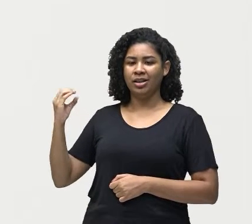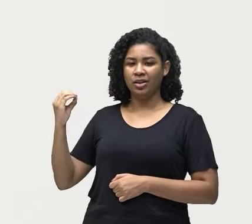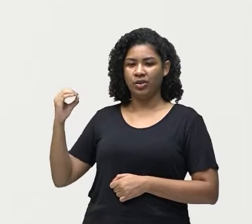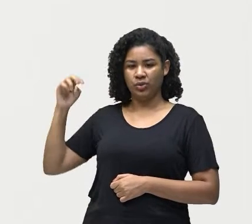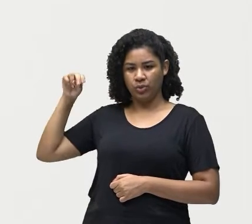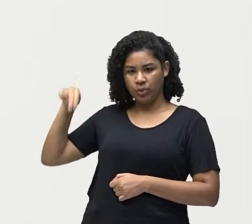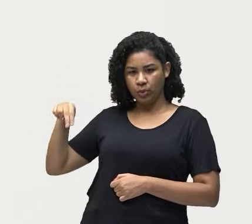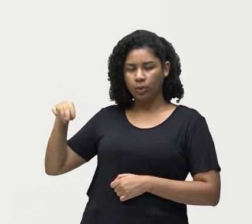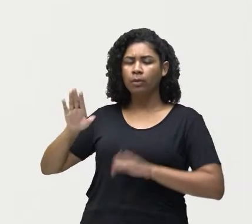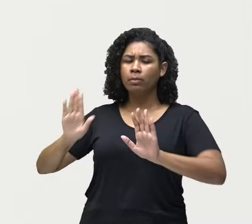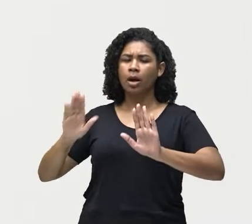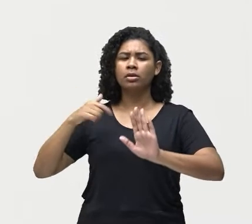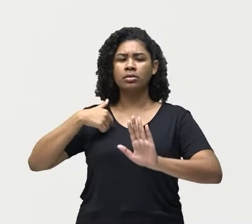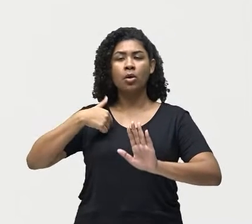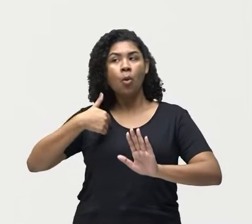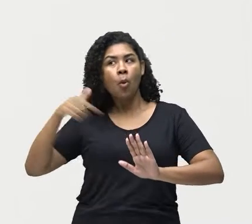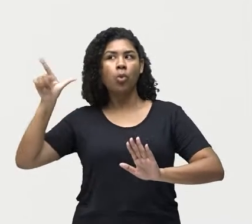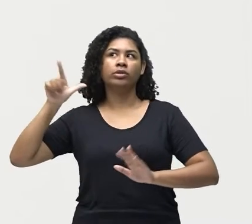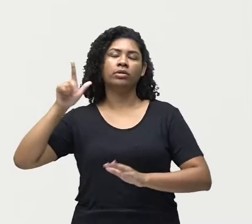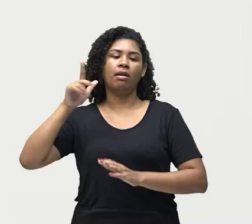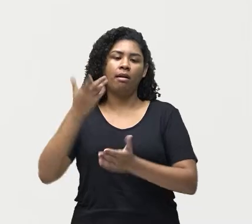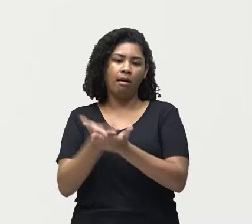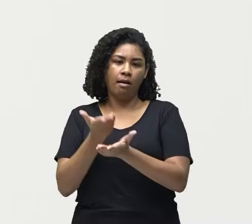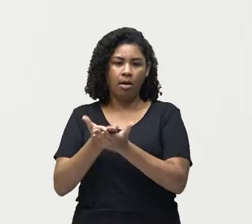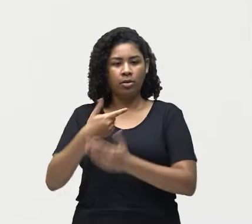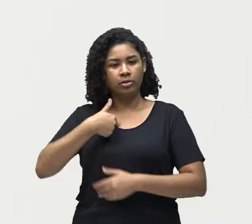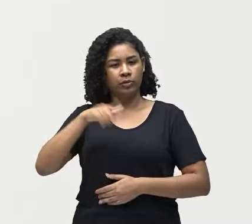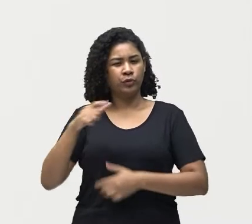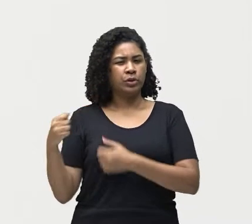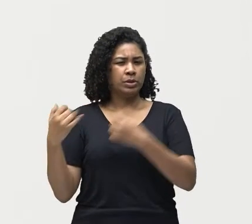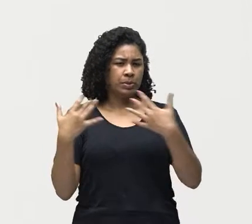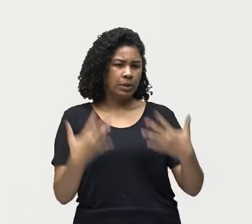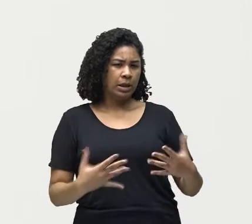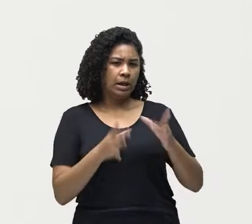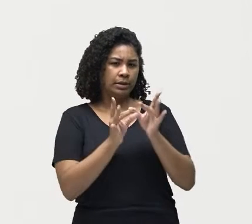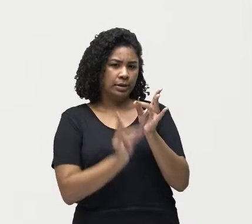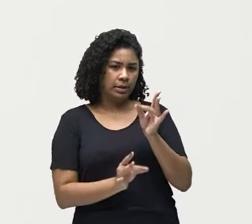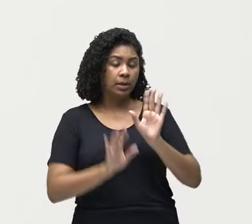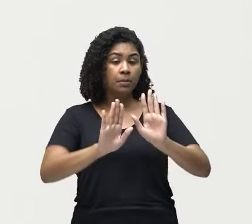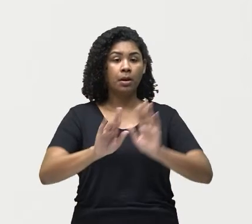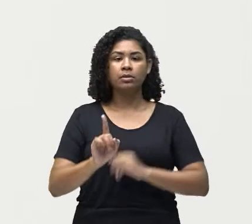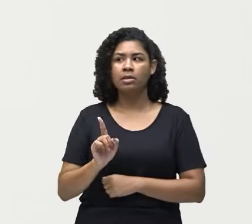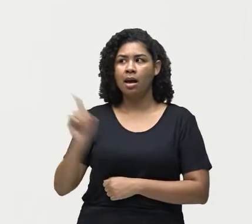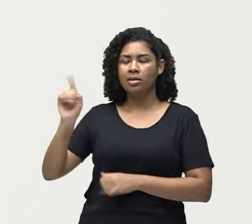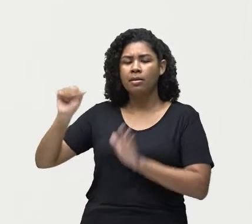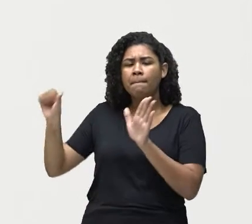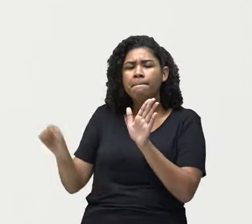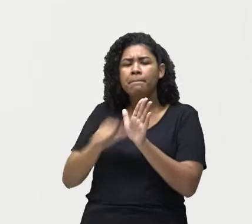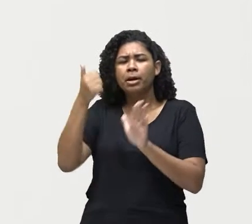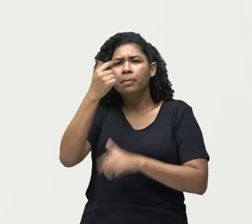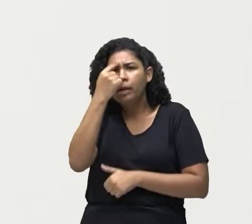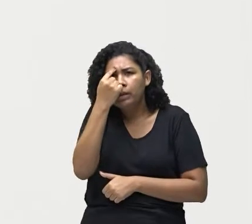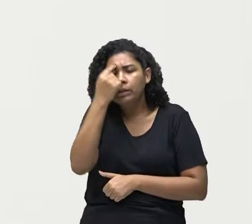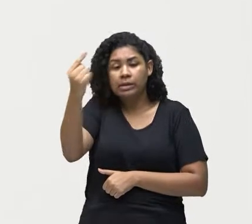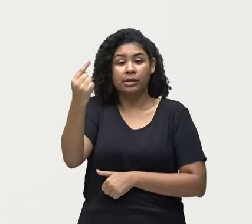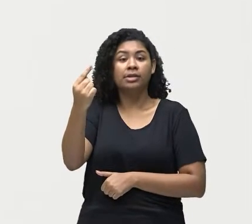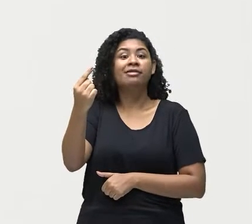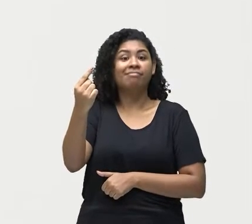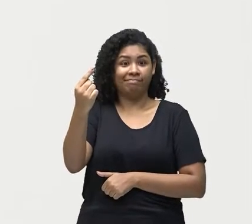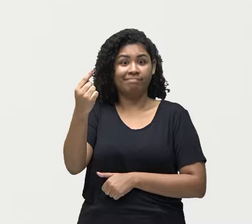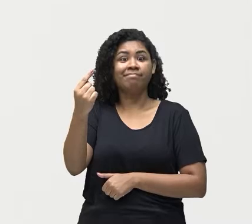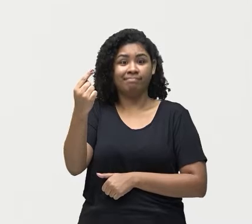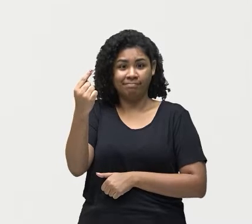sobre ela em uma outra aula. Mas ela foi a primeira máquina criada e que